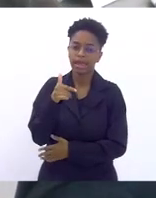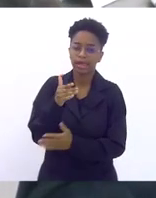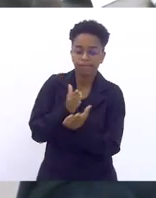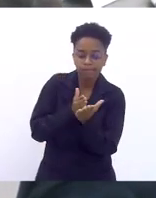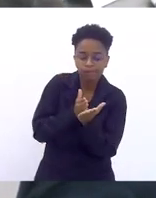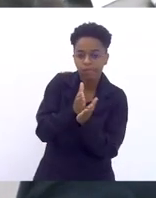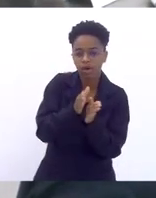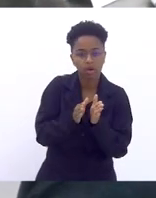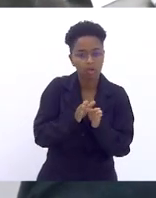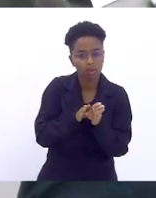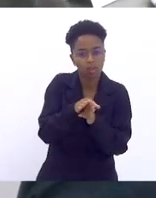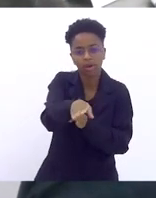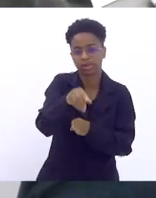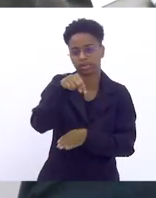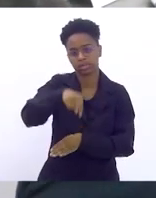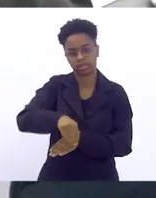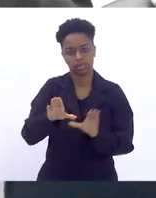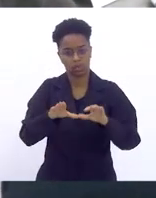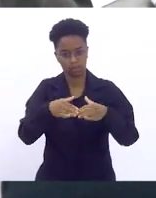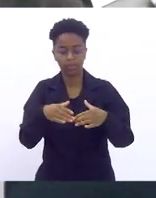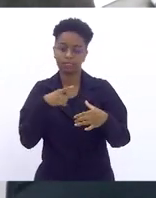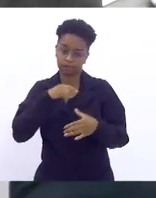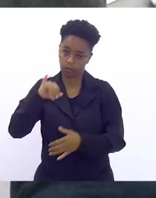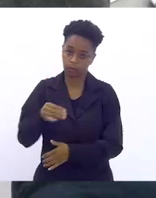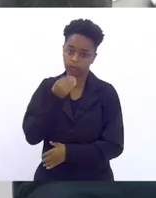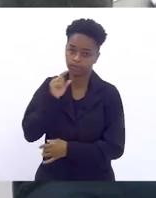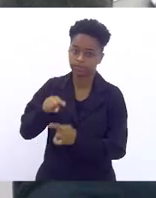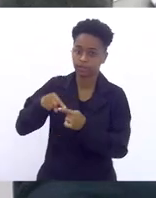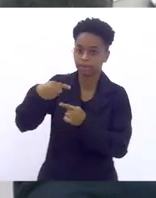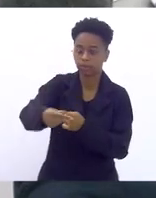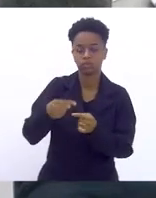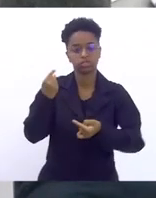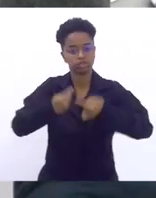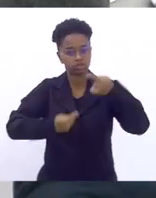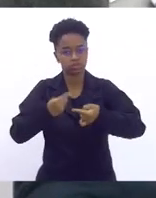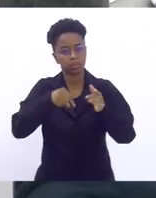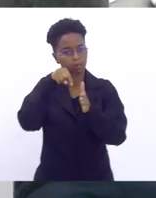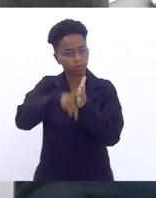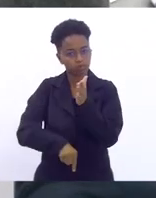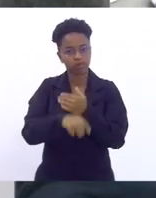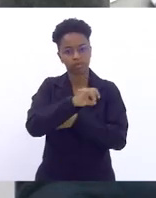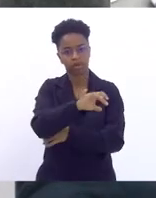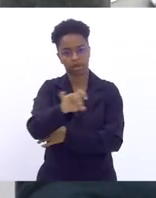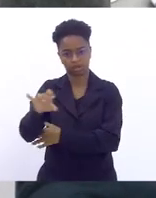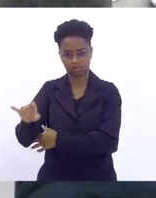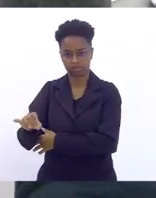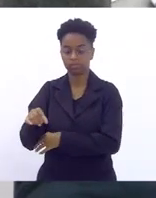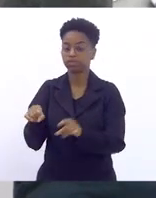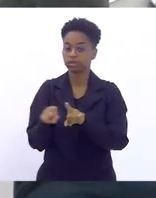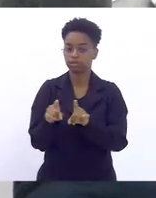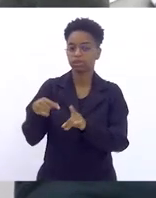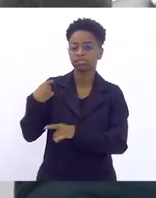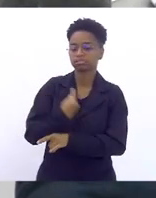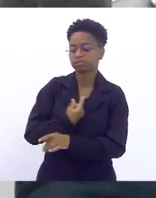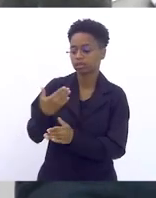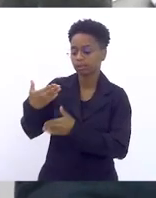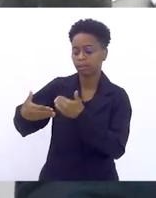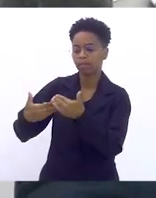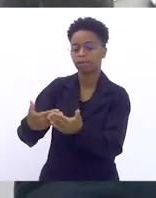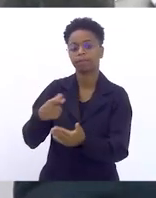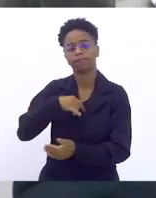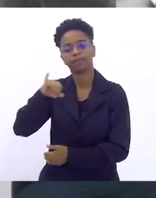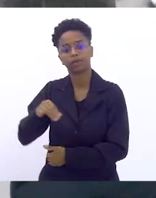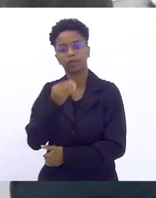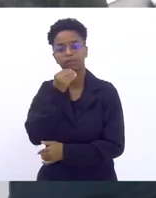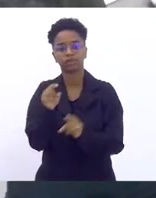comissão Então acho que a gente vai ter essa oportunidade de discutir isso porque a gente a medida que a gente vai avançando nós temos uma